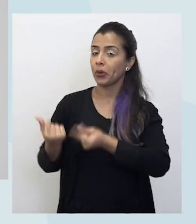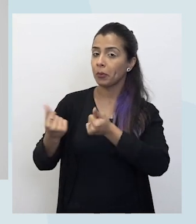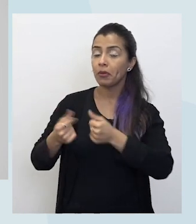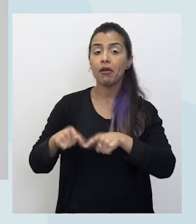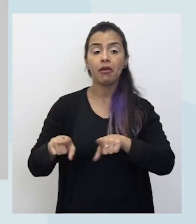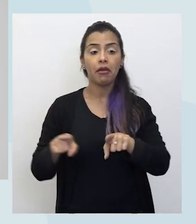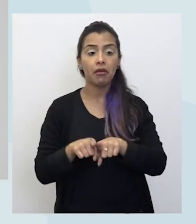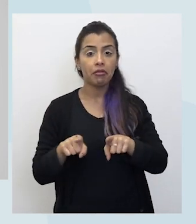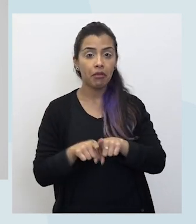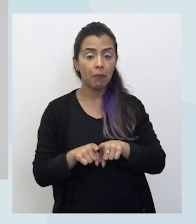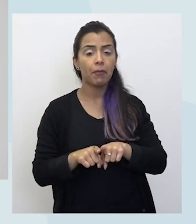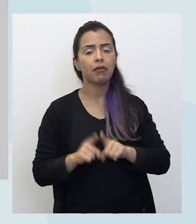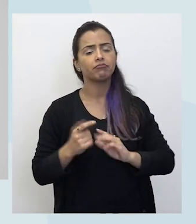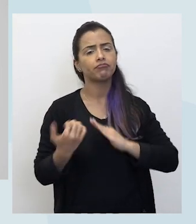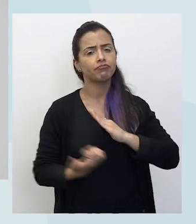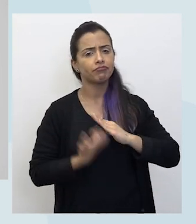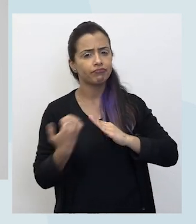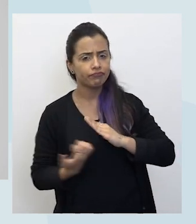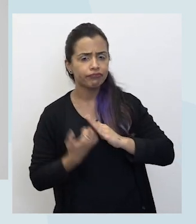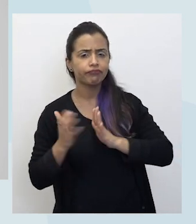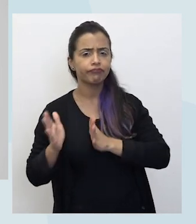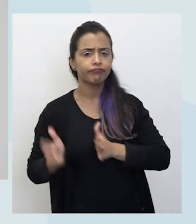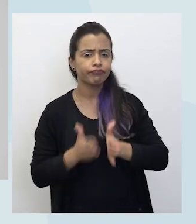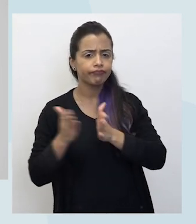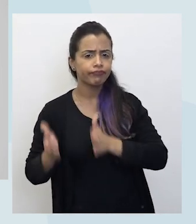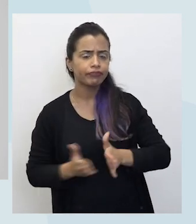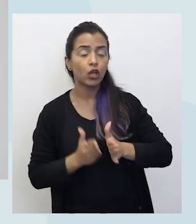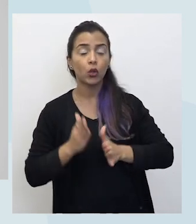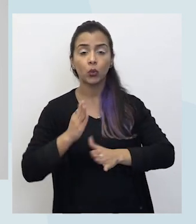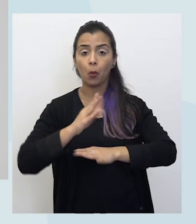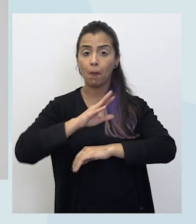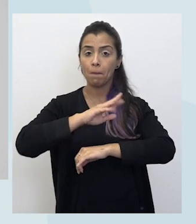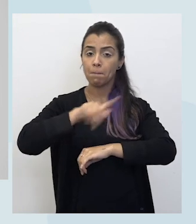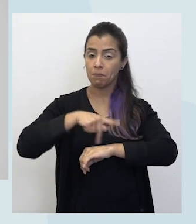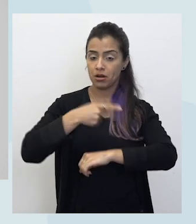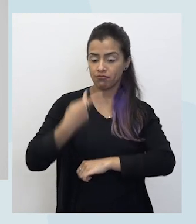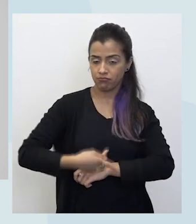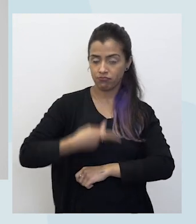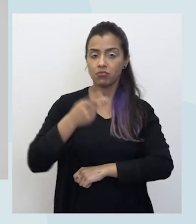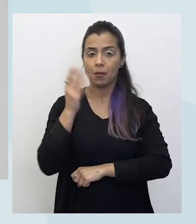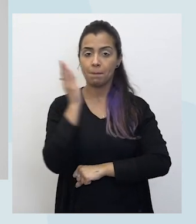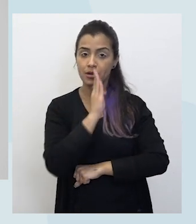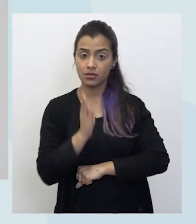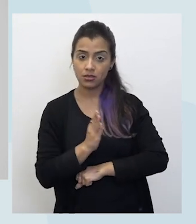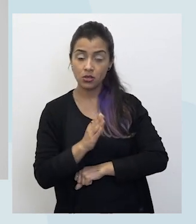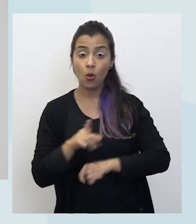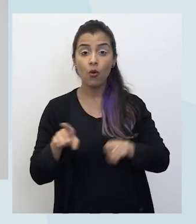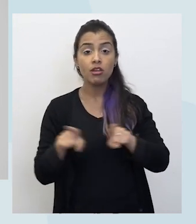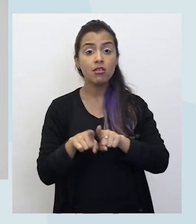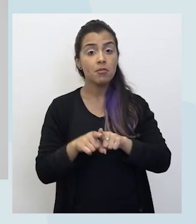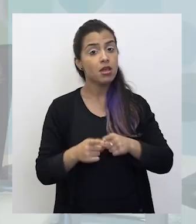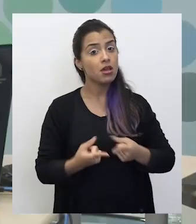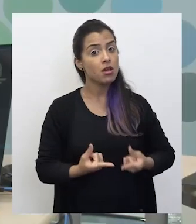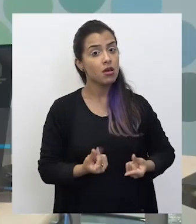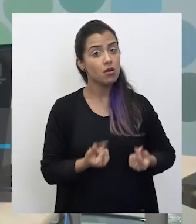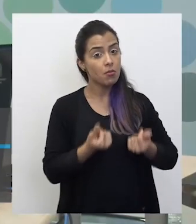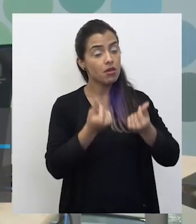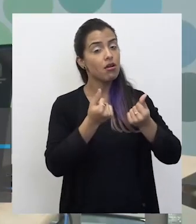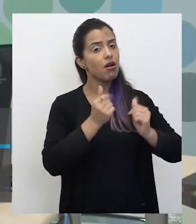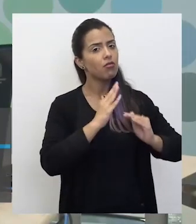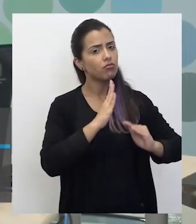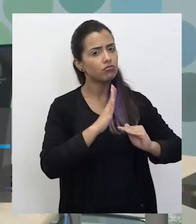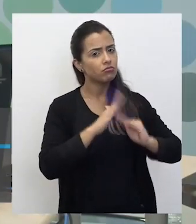do Brasil e de alguns países, nós falamos também um pouco sobre essa questão econômica, do